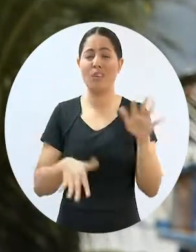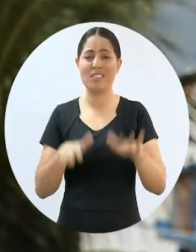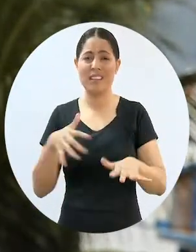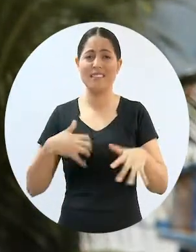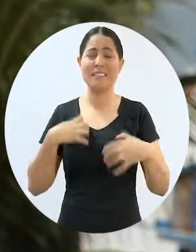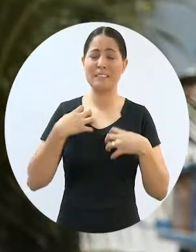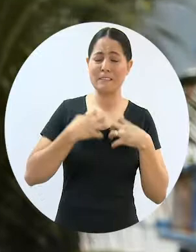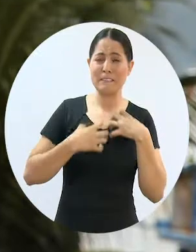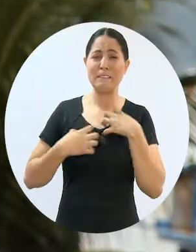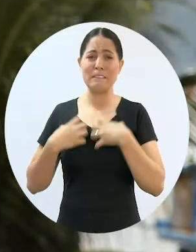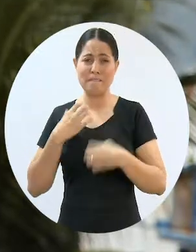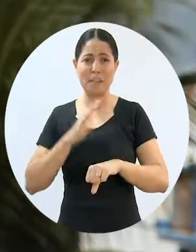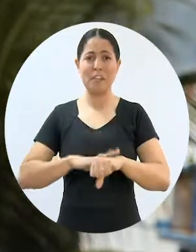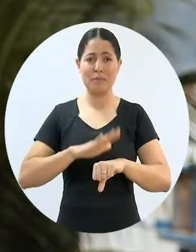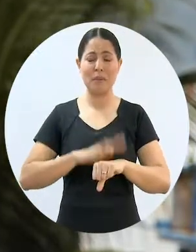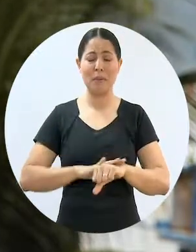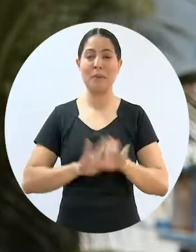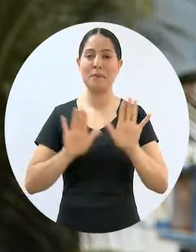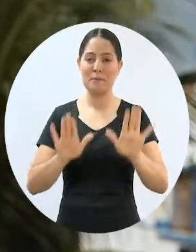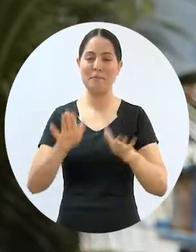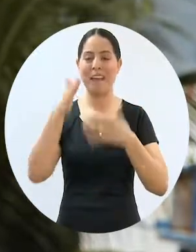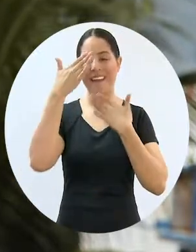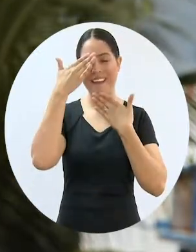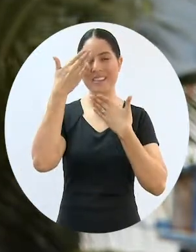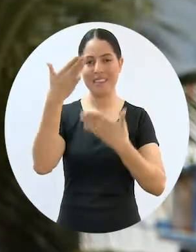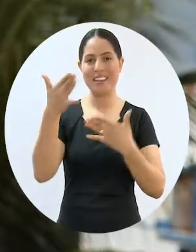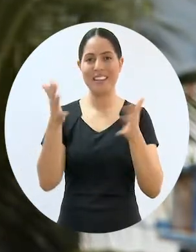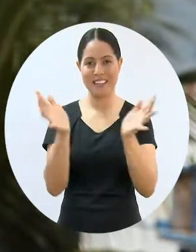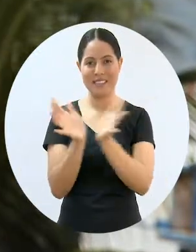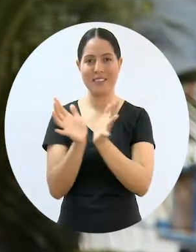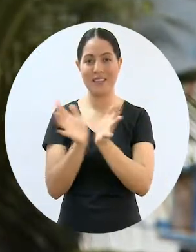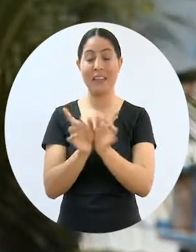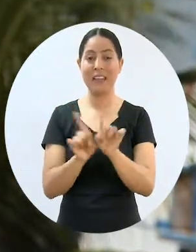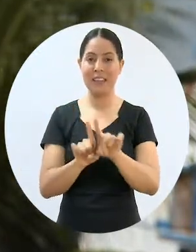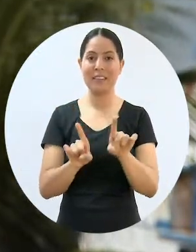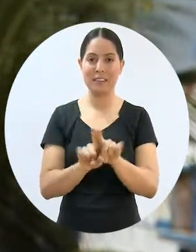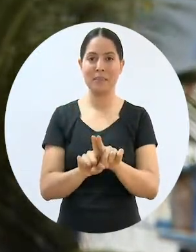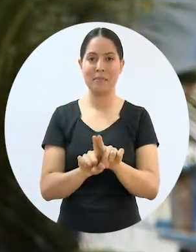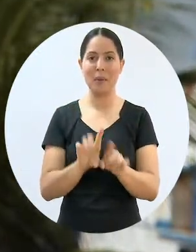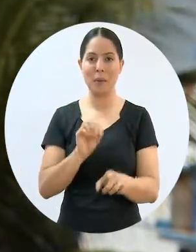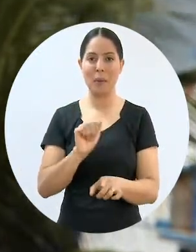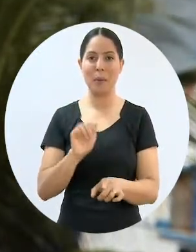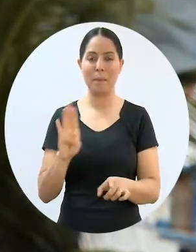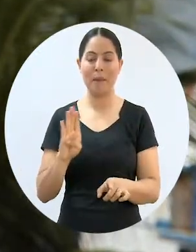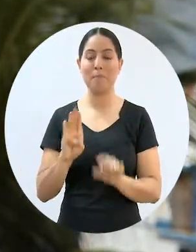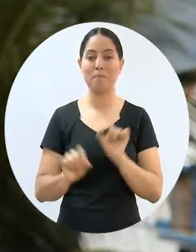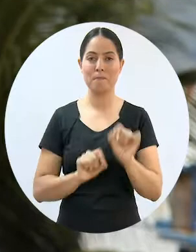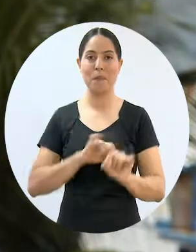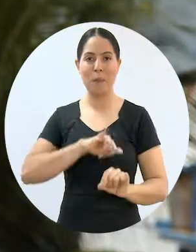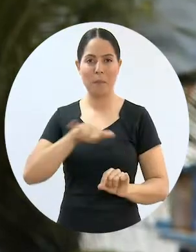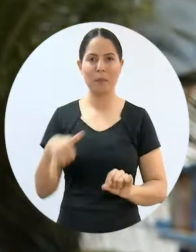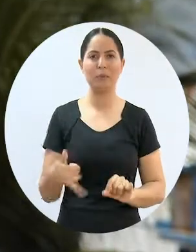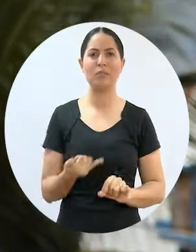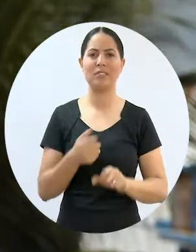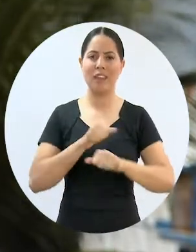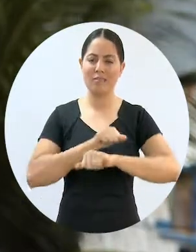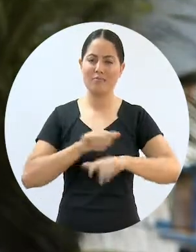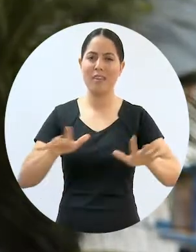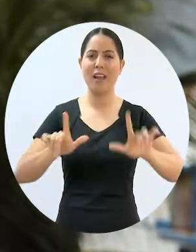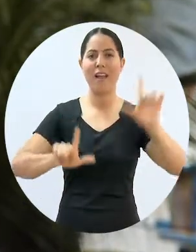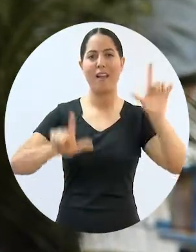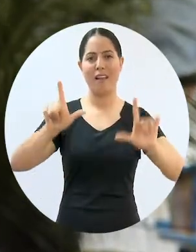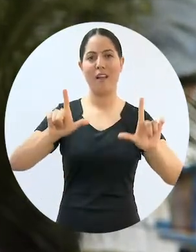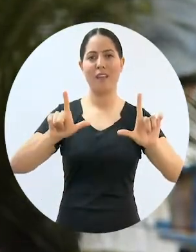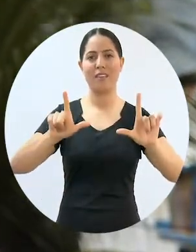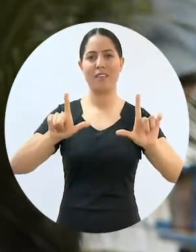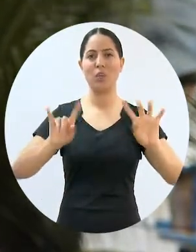nesse momento. E agradeço a equipe e a OAB pela oportunidade de levar essa mensagem para todo o